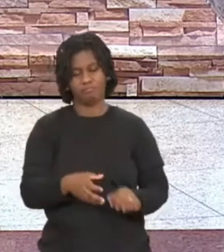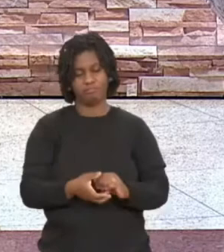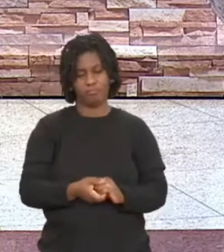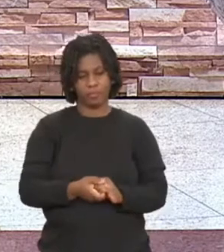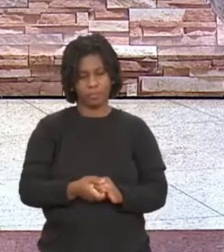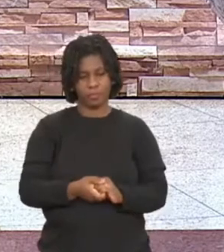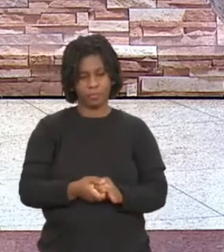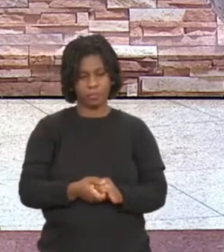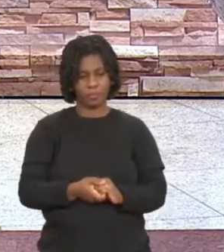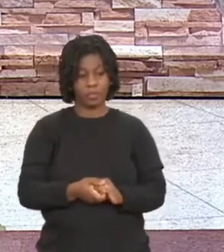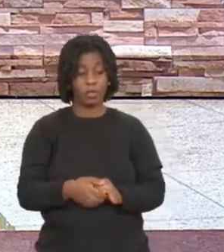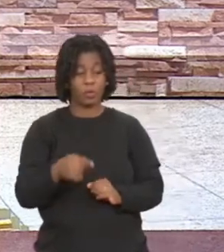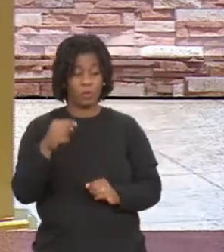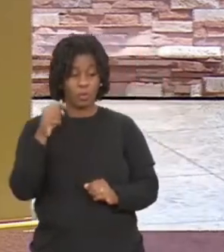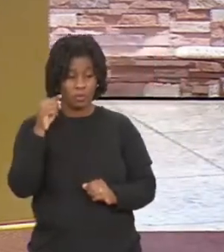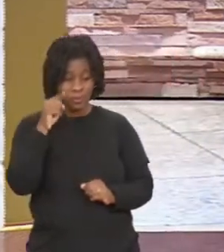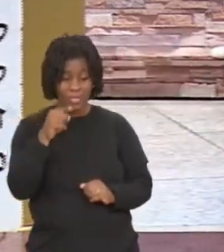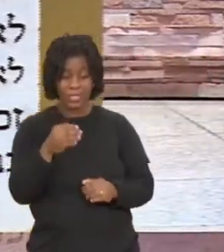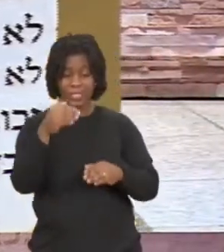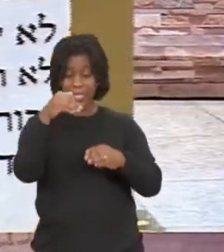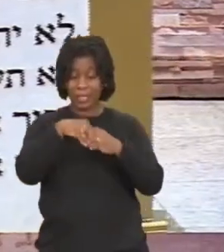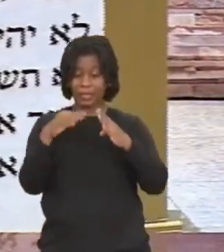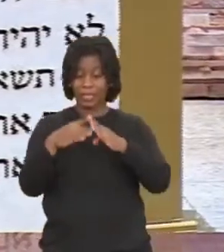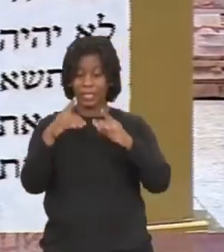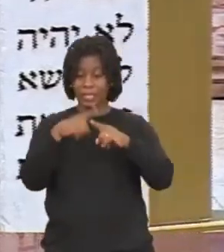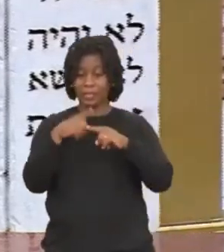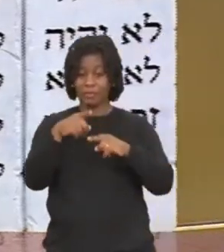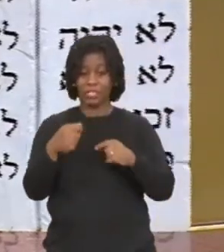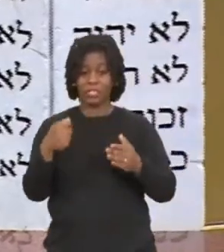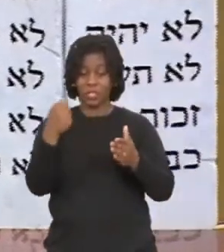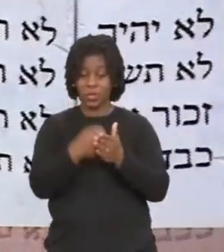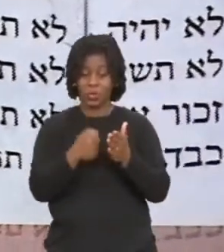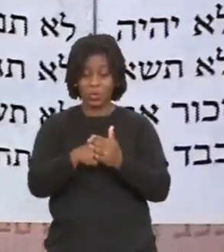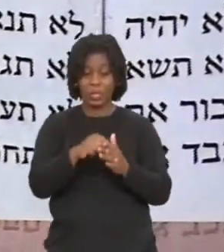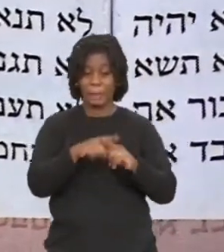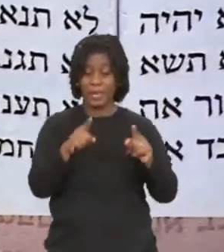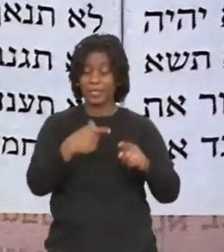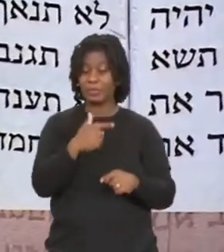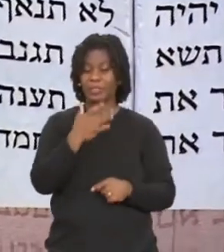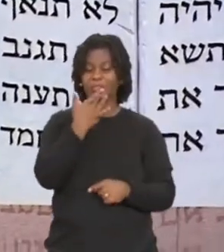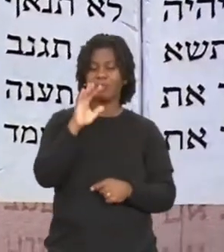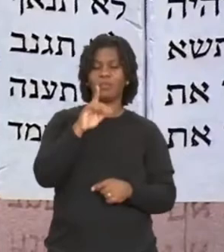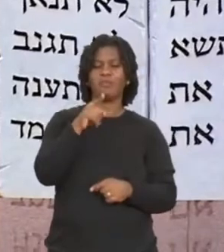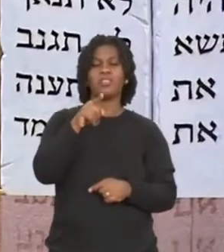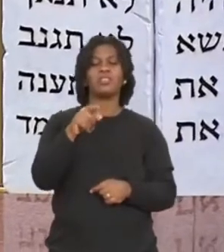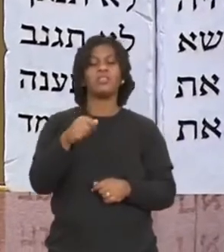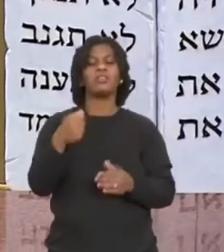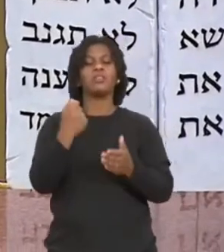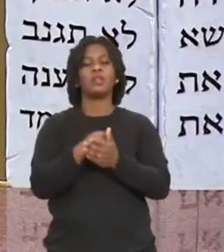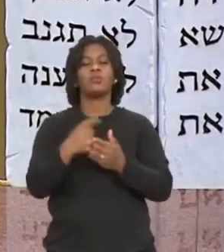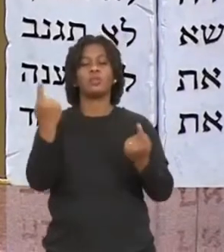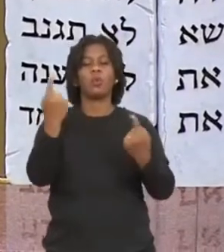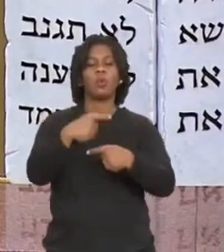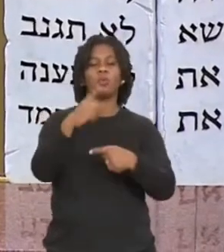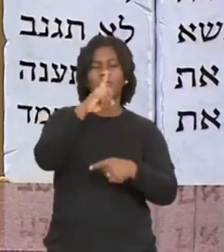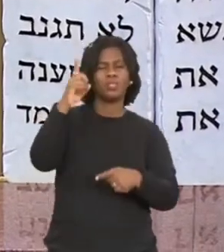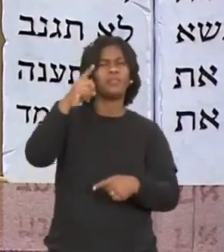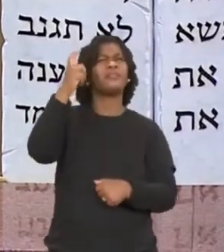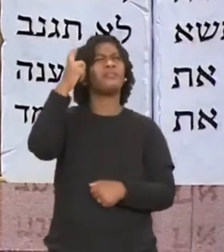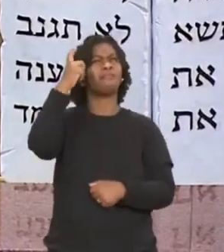Quando você está dentro da igreja, e você luta sem temor, você está lutando contra Deus.